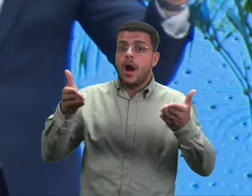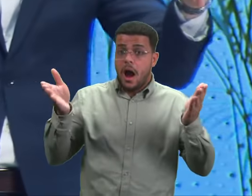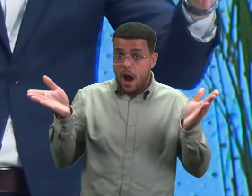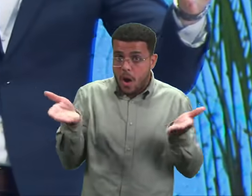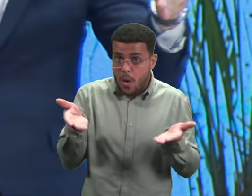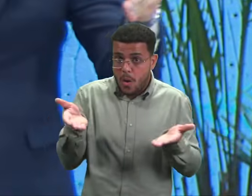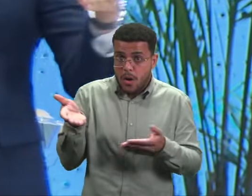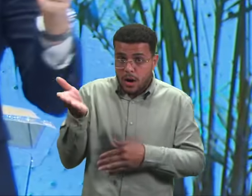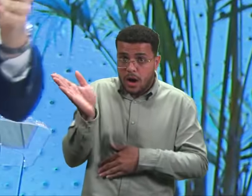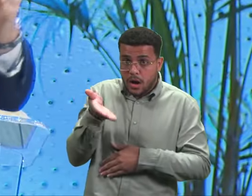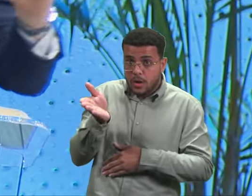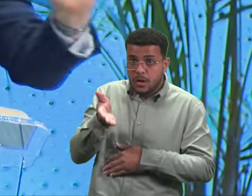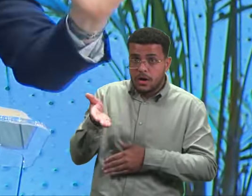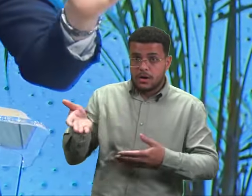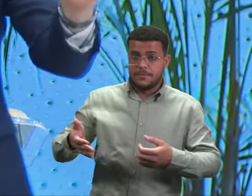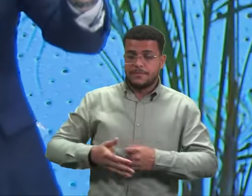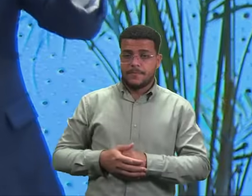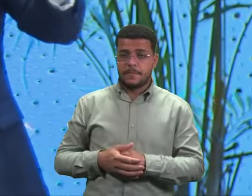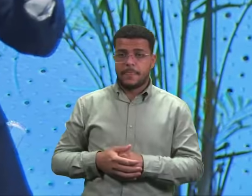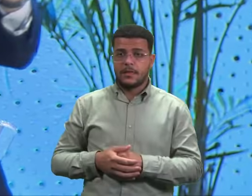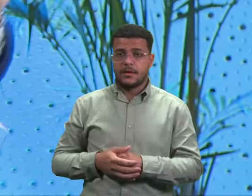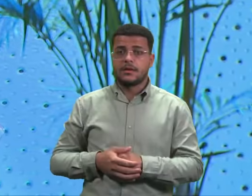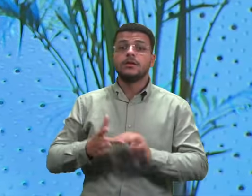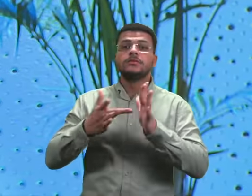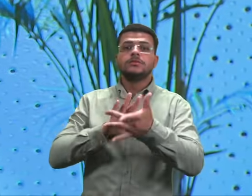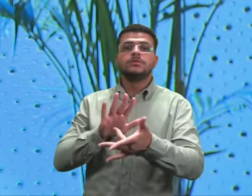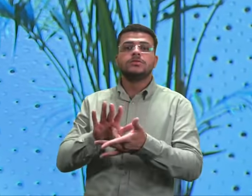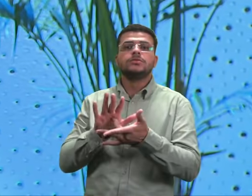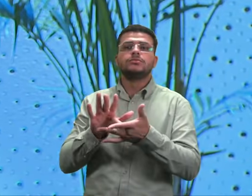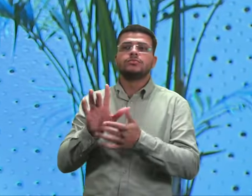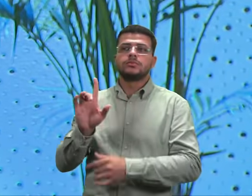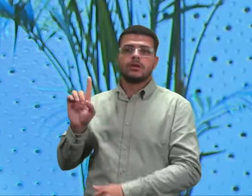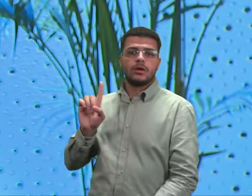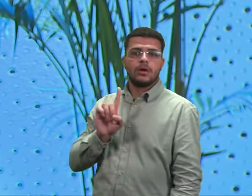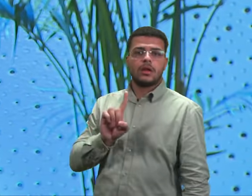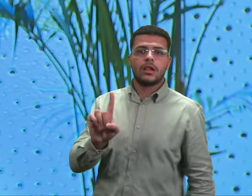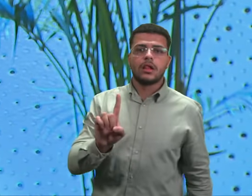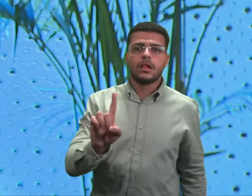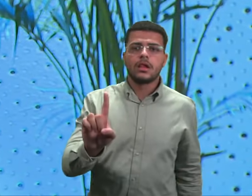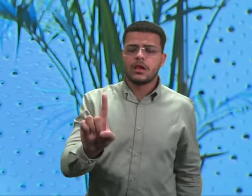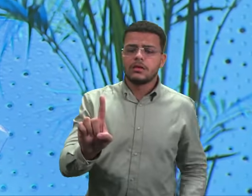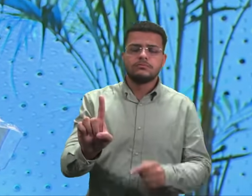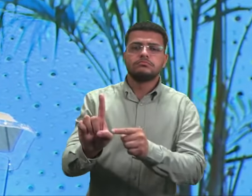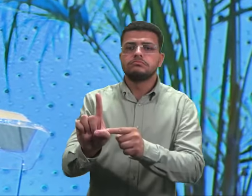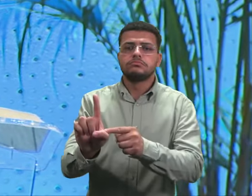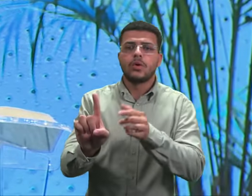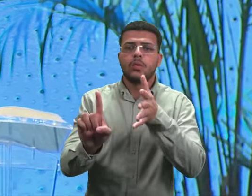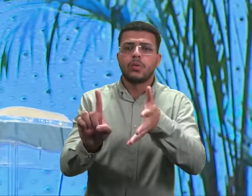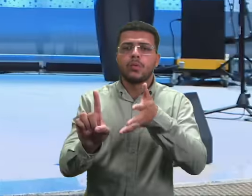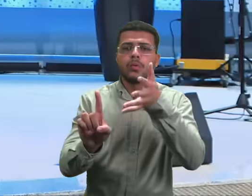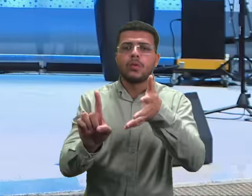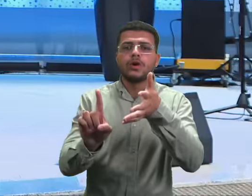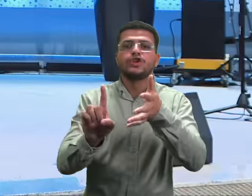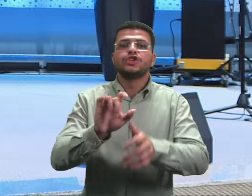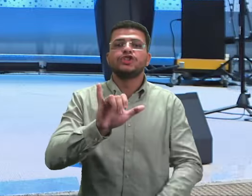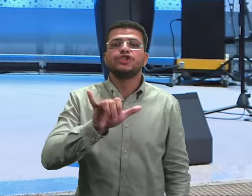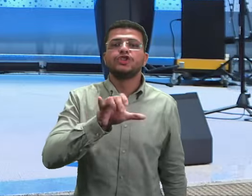agora, Jesus vem, entra na igreja, vem aqui na frente e diz assim: